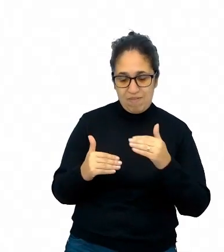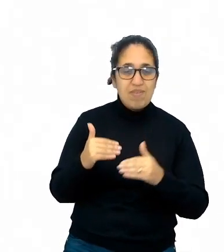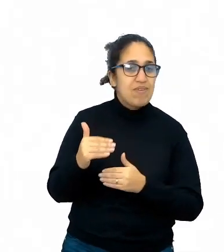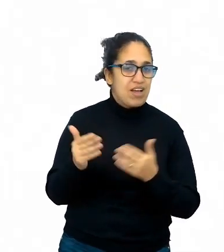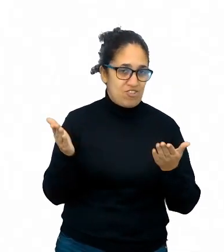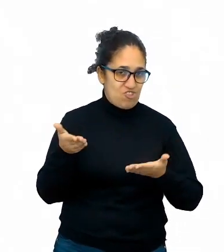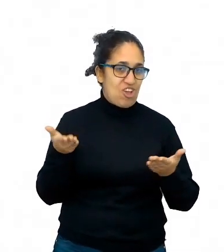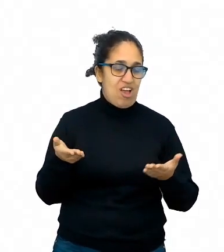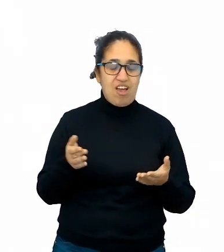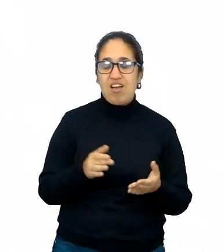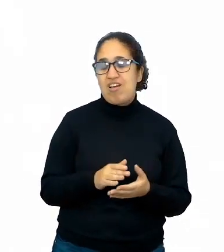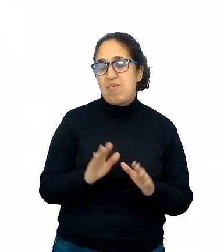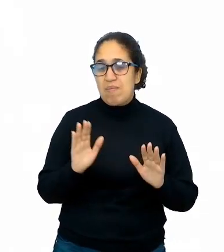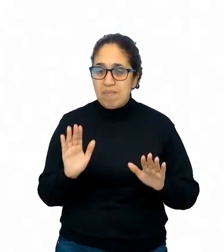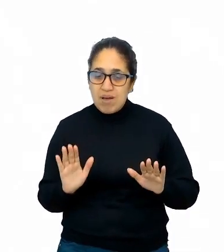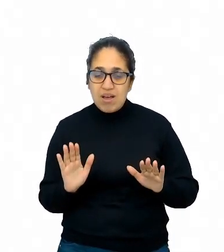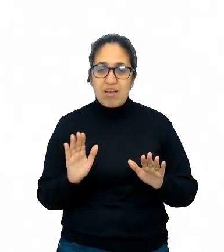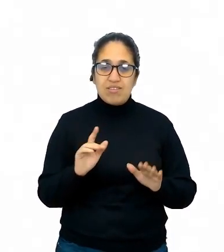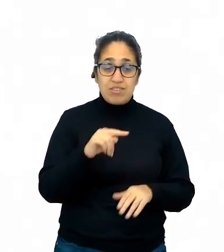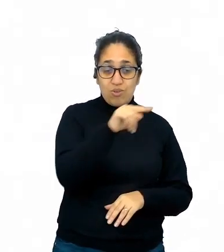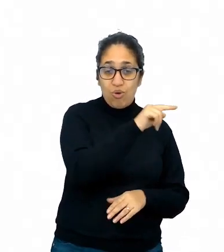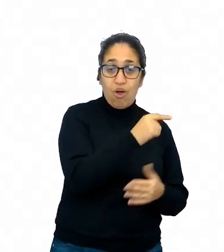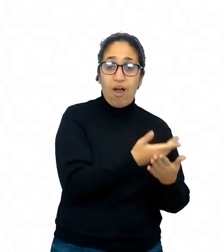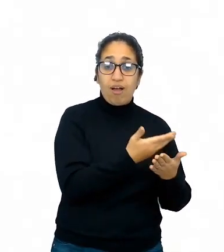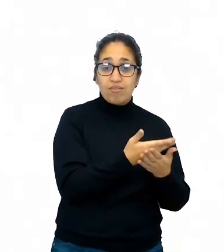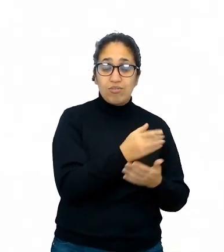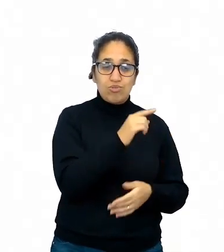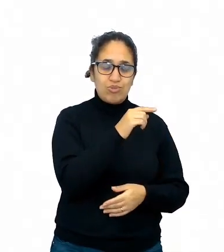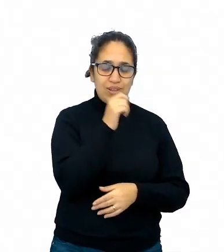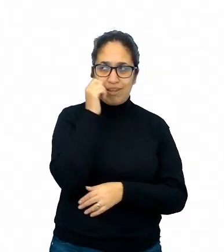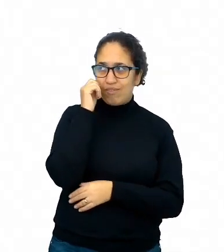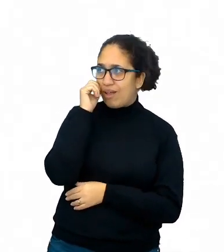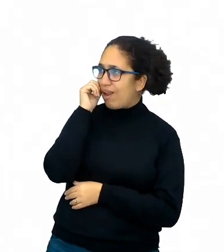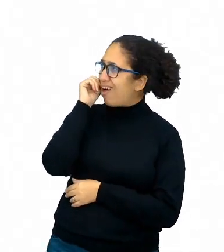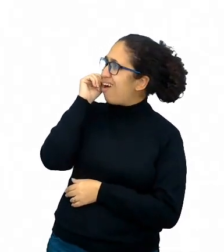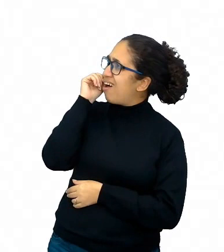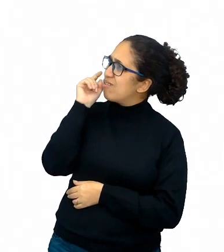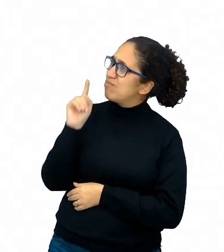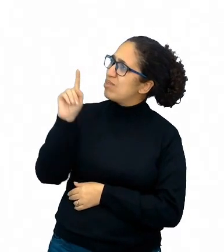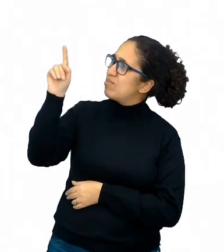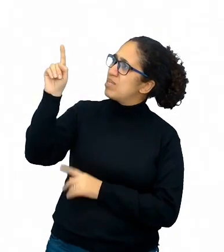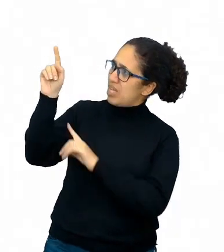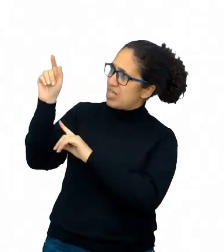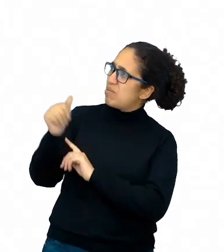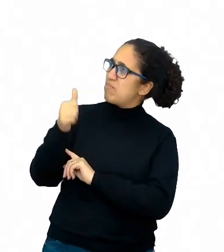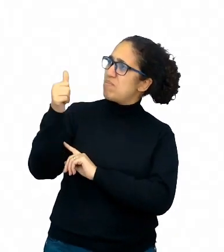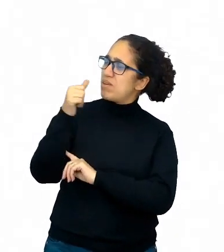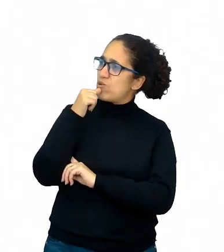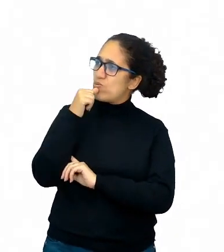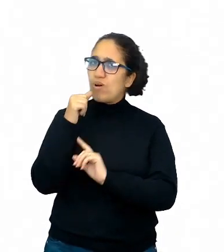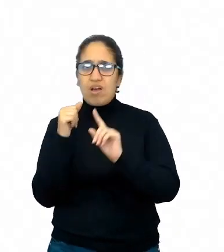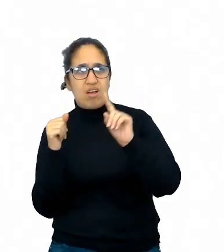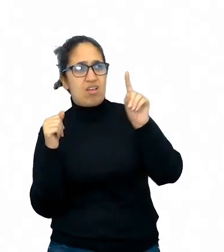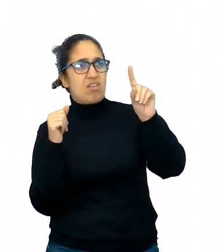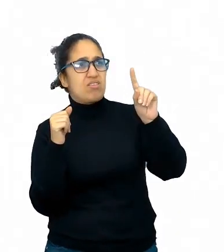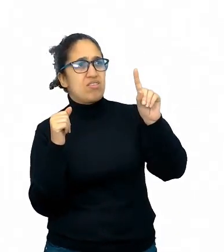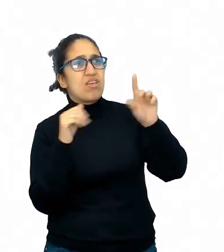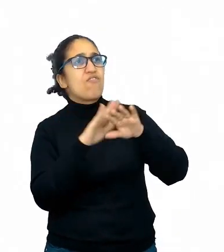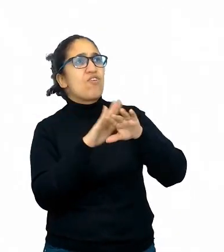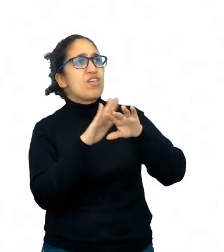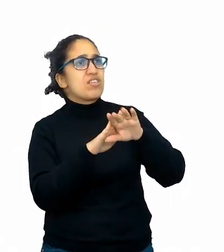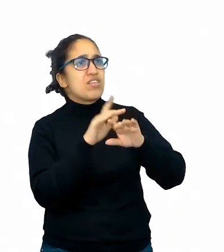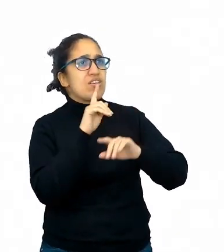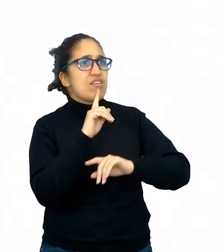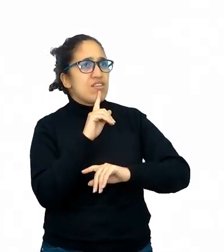situações ali, mas o estudante vai falar assim, para mim isso aqui que vem primeiro. Isso aqui que eu vou